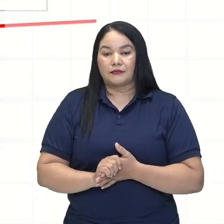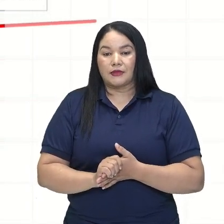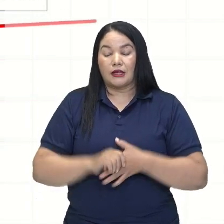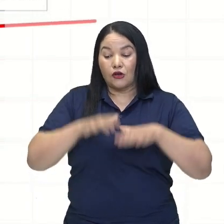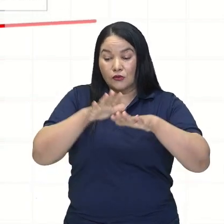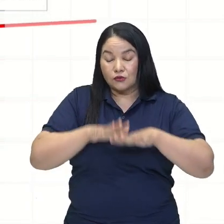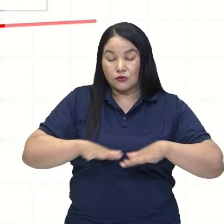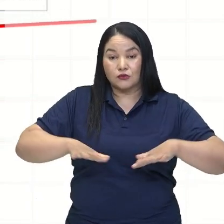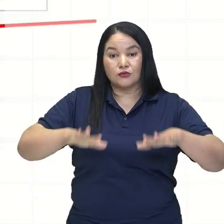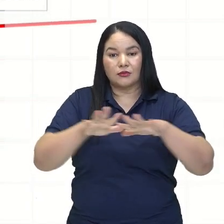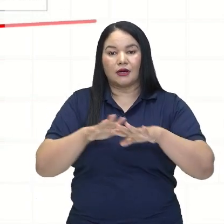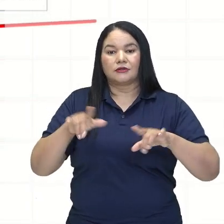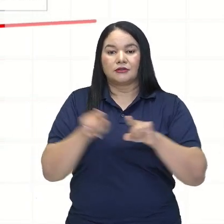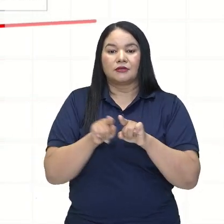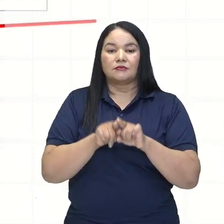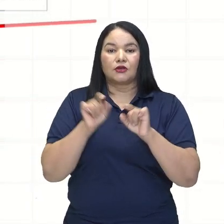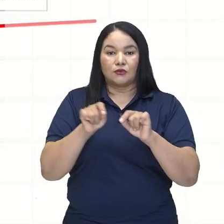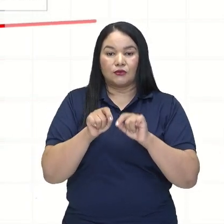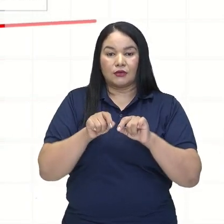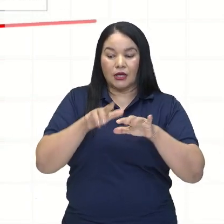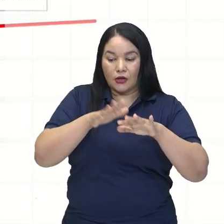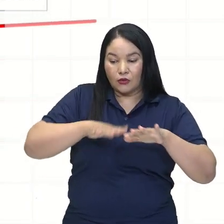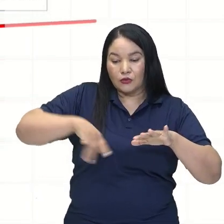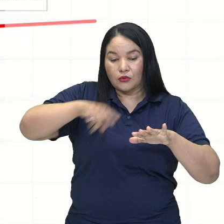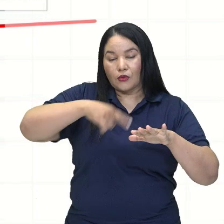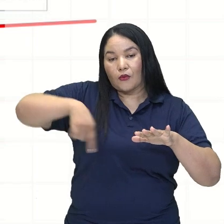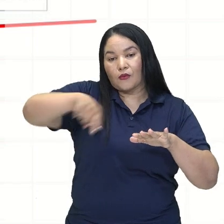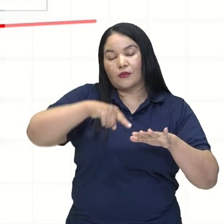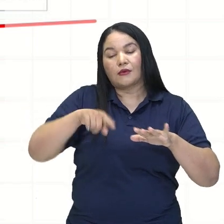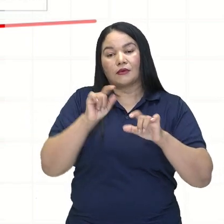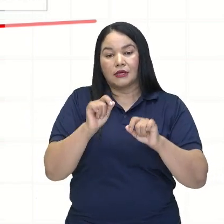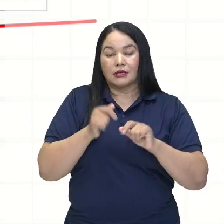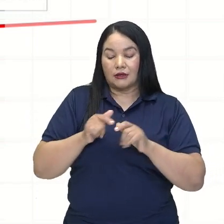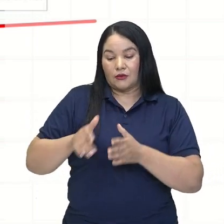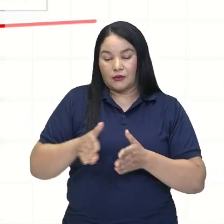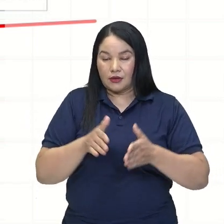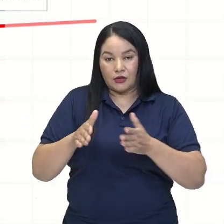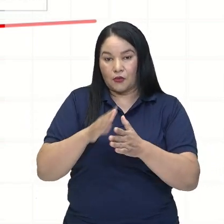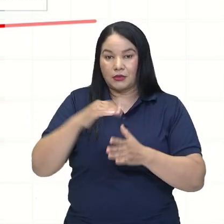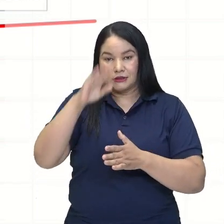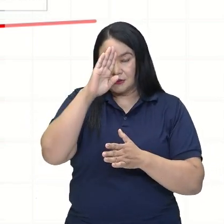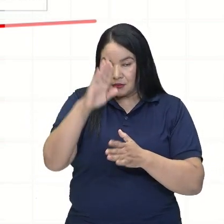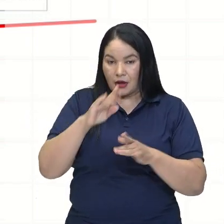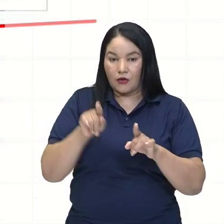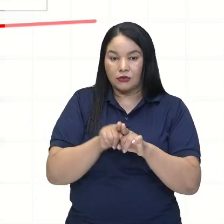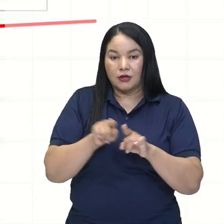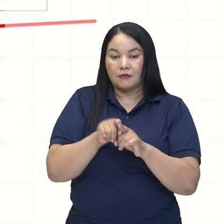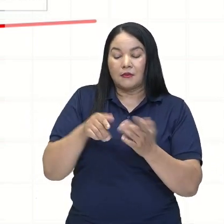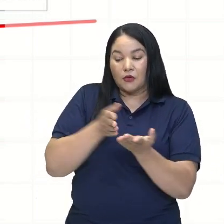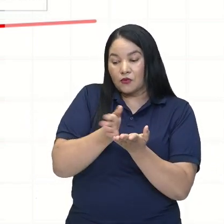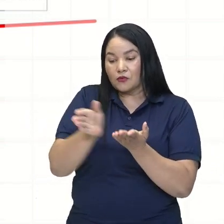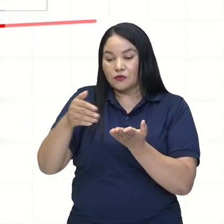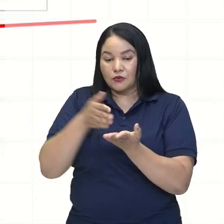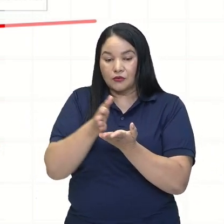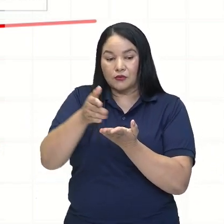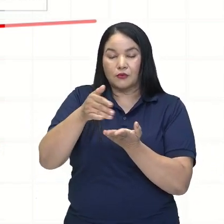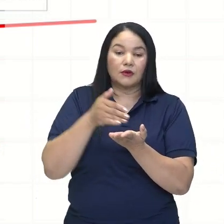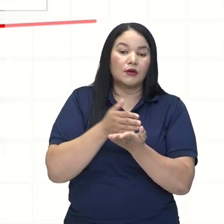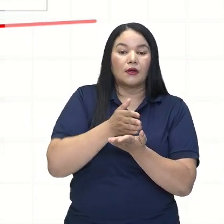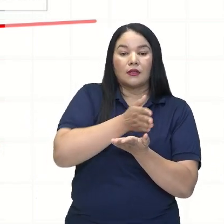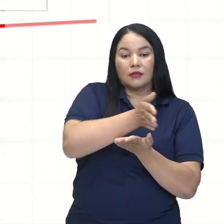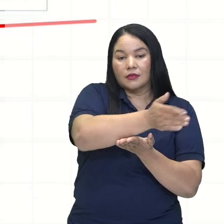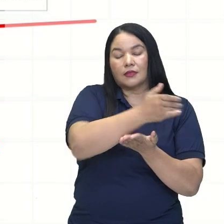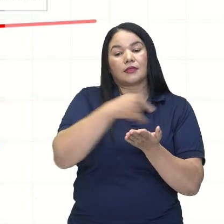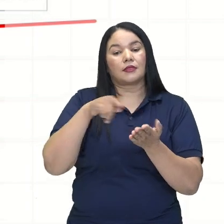desse rio ele vai ser ocupado pelas águas desse rio principal, desses afluentes, e também aqui a sua foz, que é